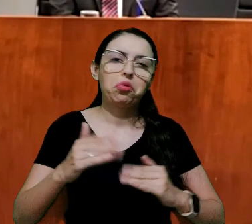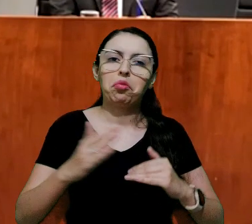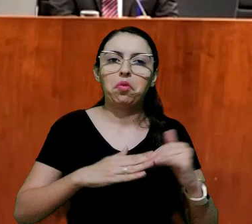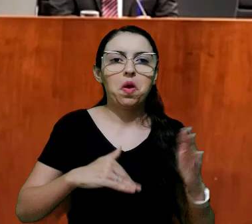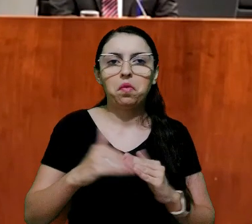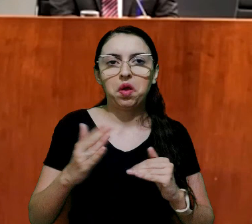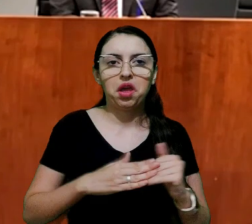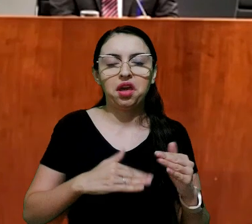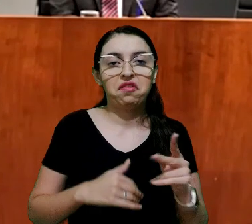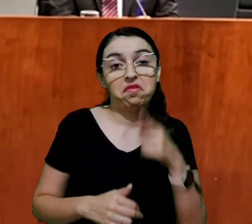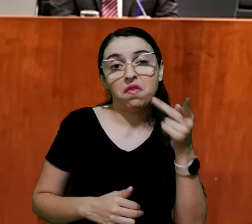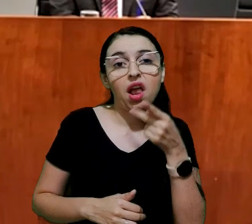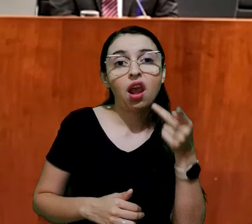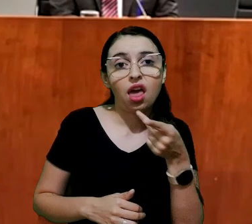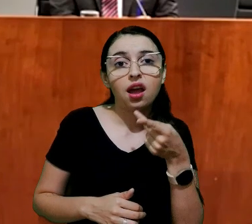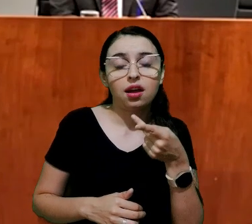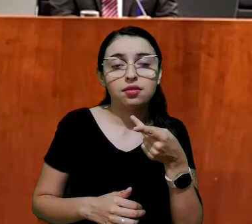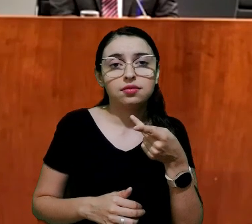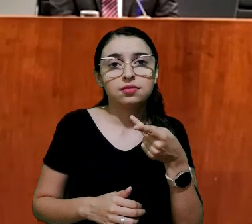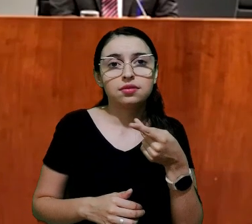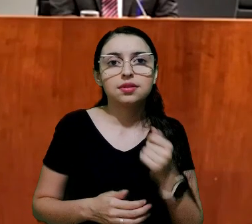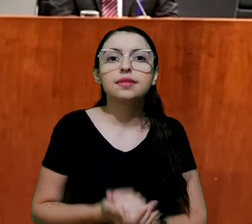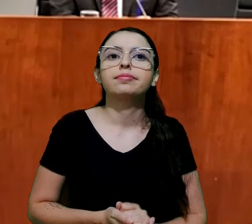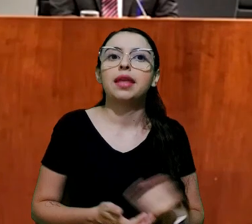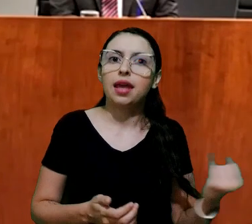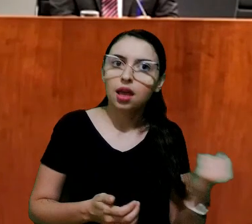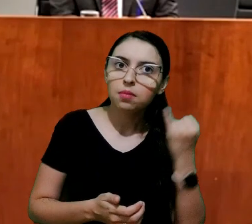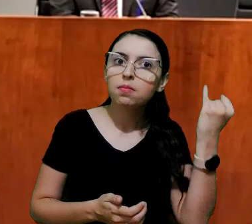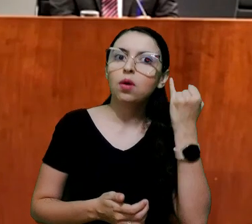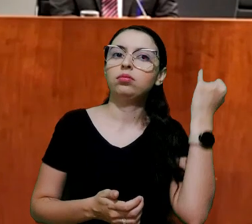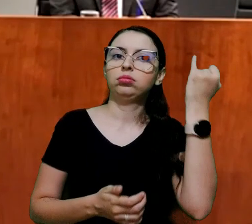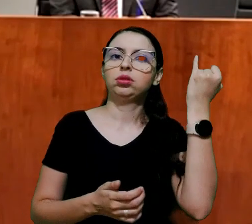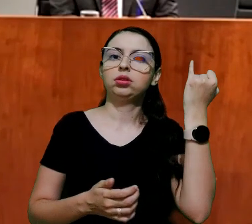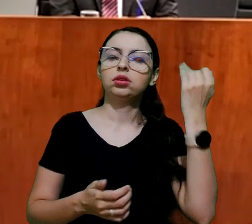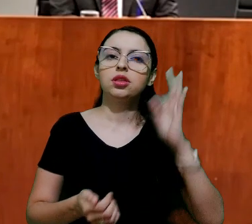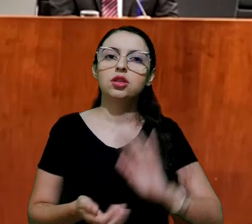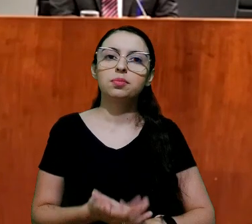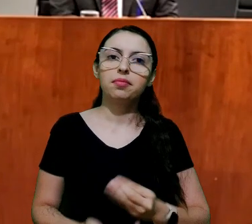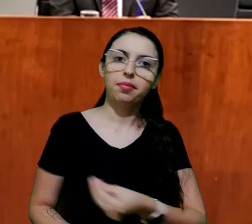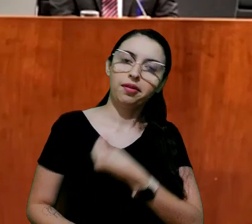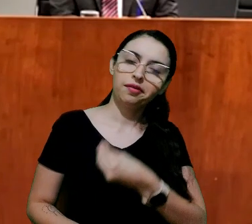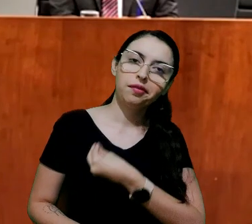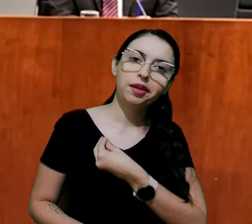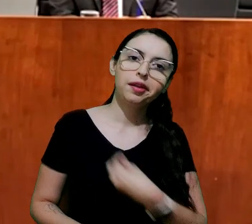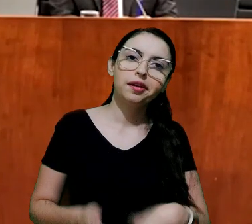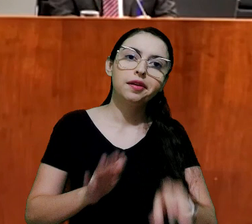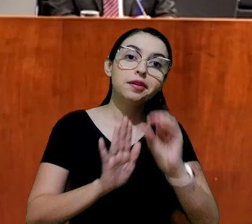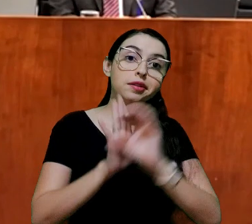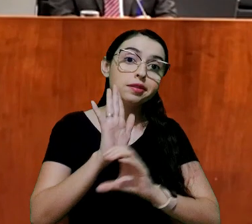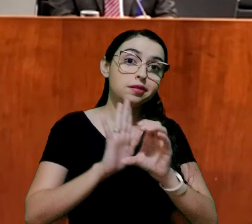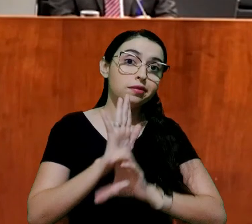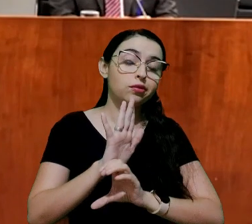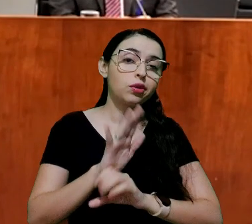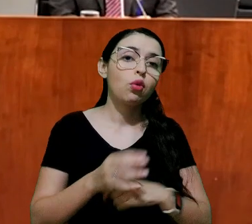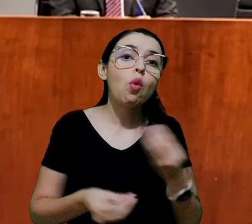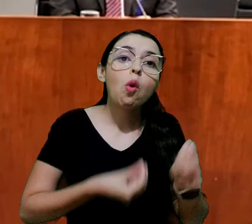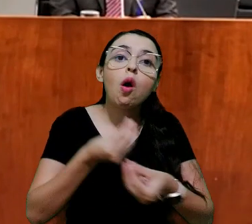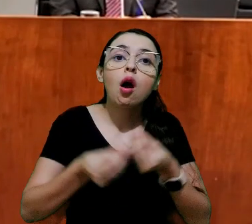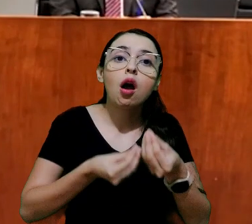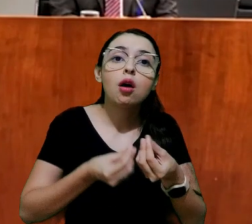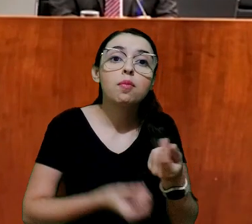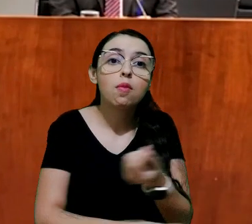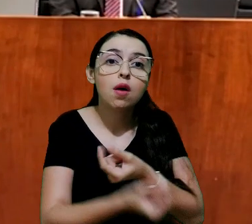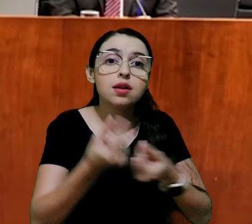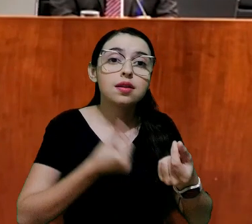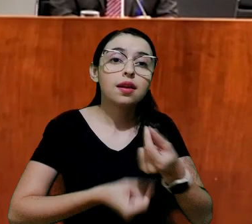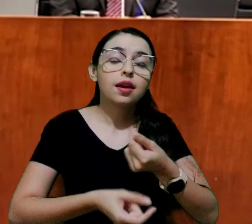é algo absolutamente fundamental para a vida civil. Como é que as riquezas circulam? Pela empresa,